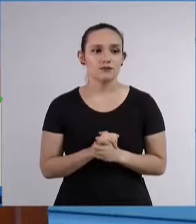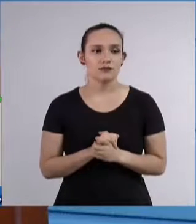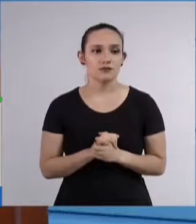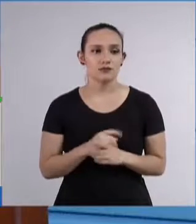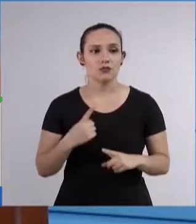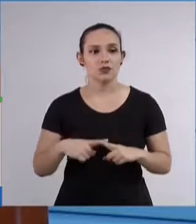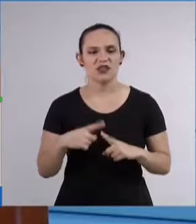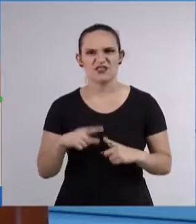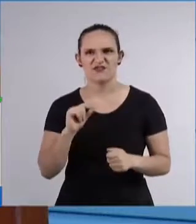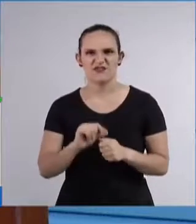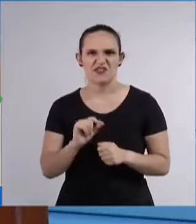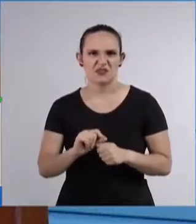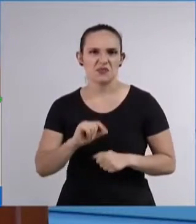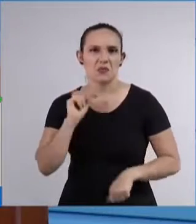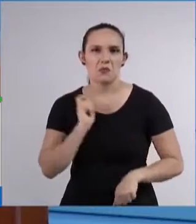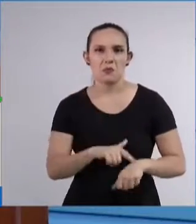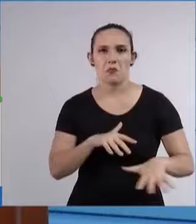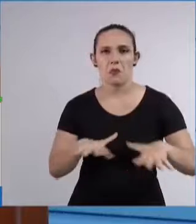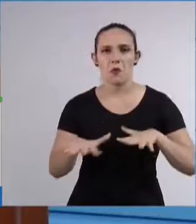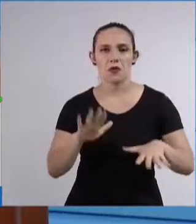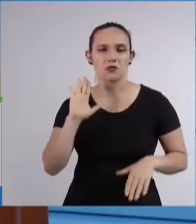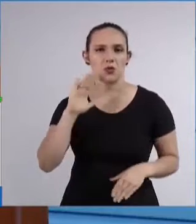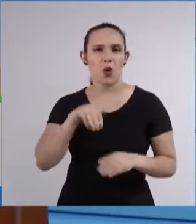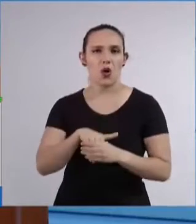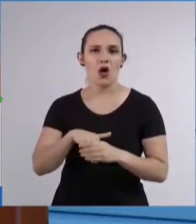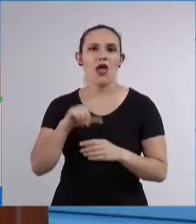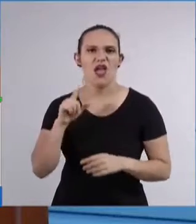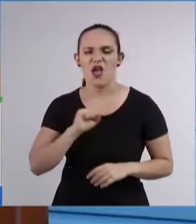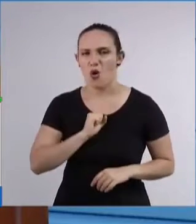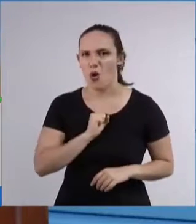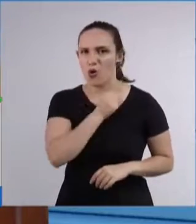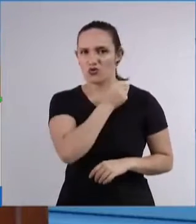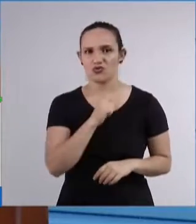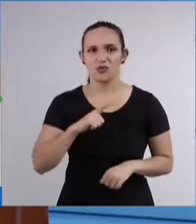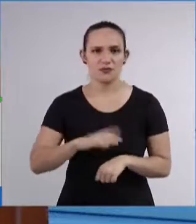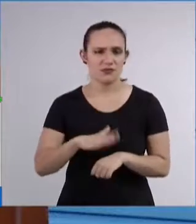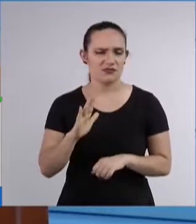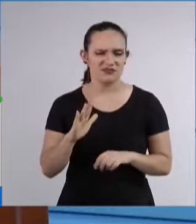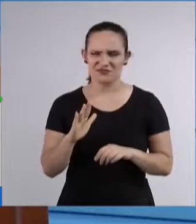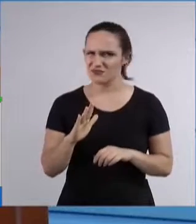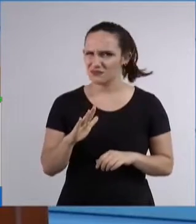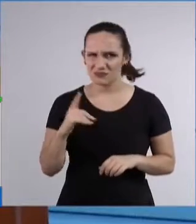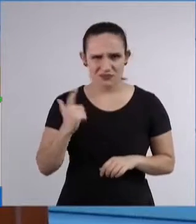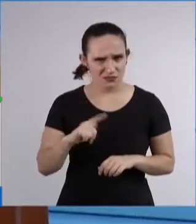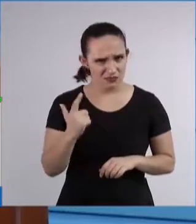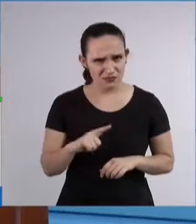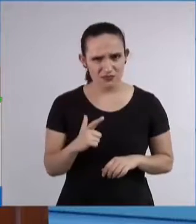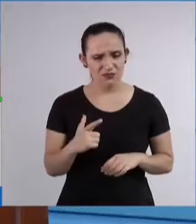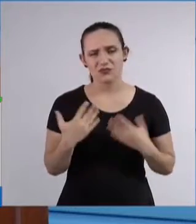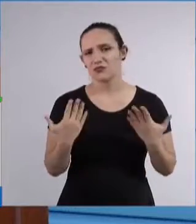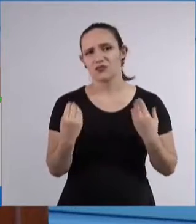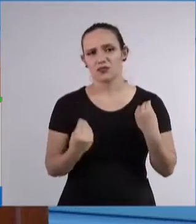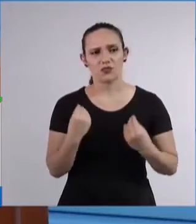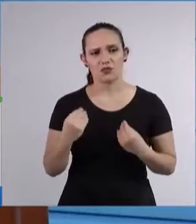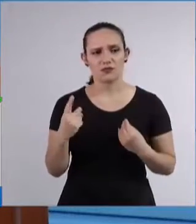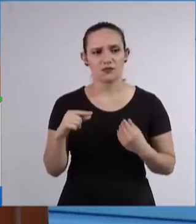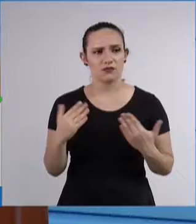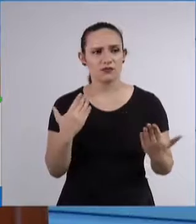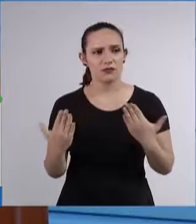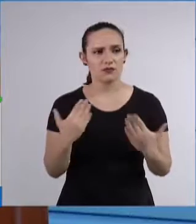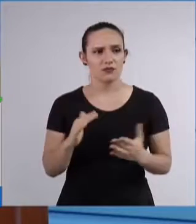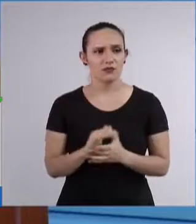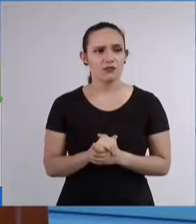do ódio. A eleição do ódio não existe. Querer comparar, por exemplo, a questão